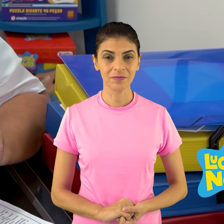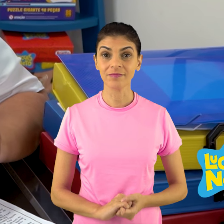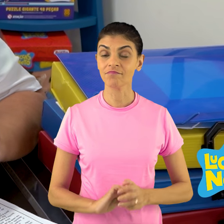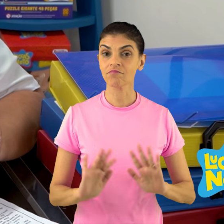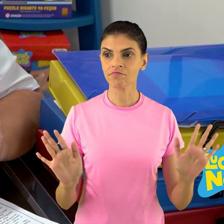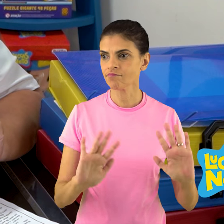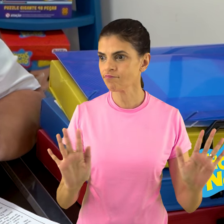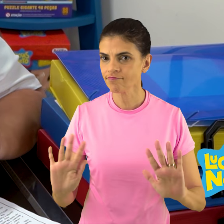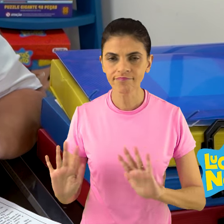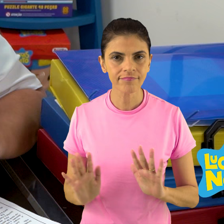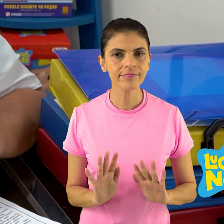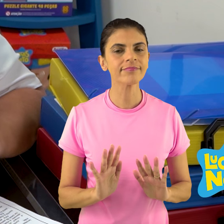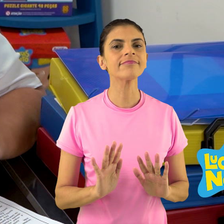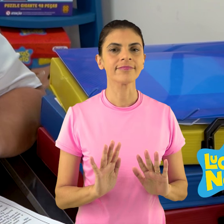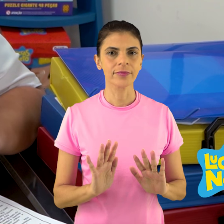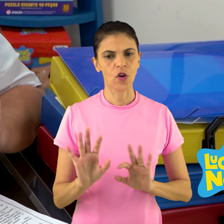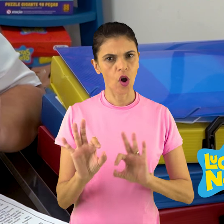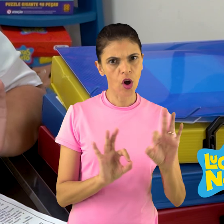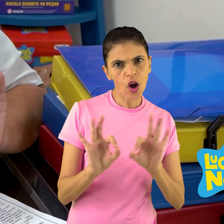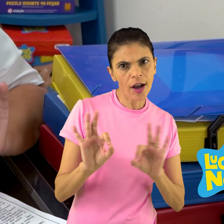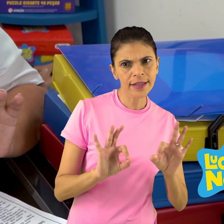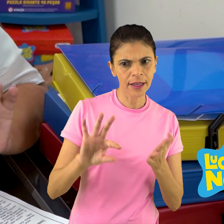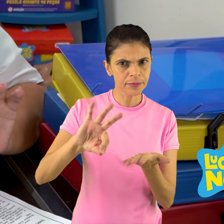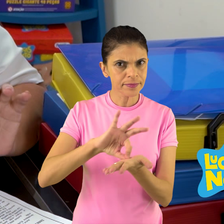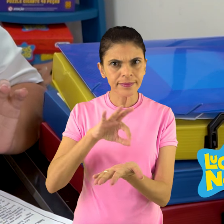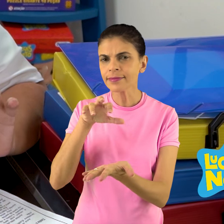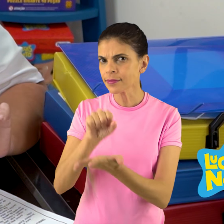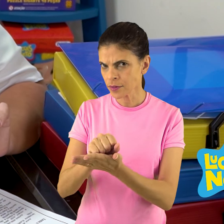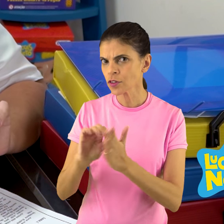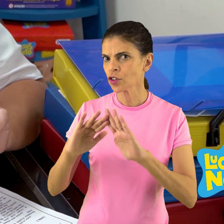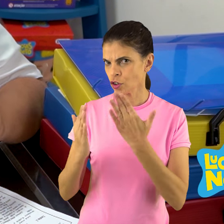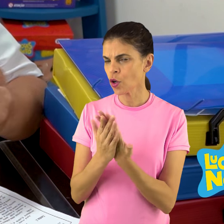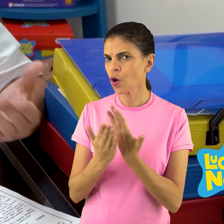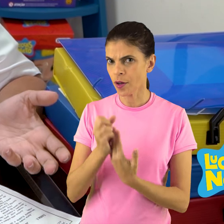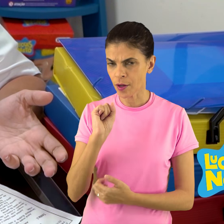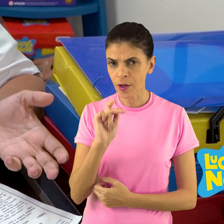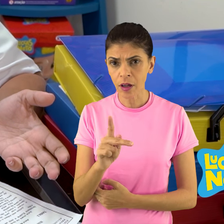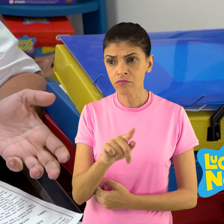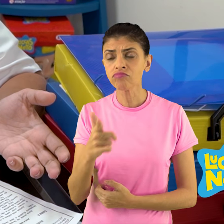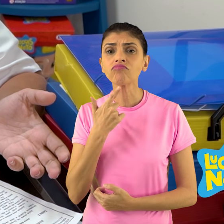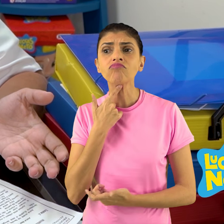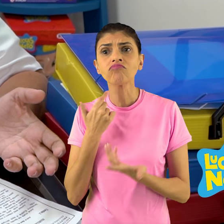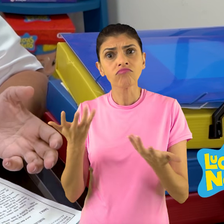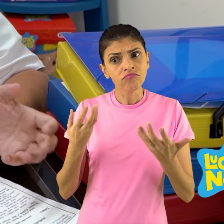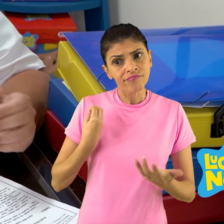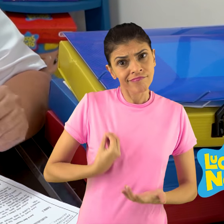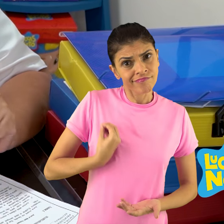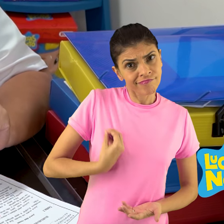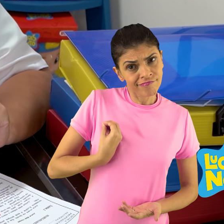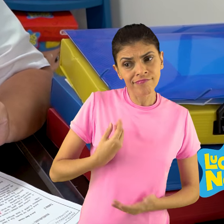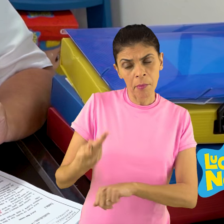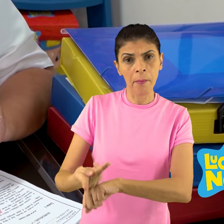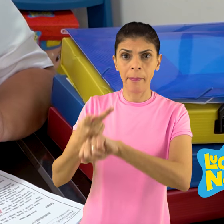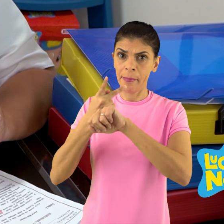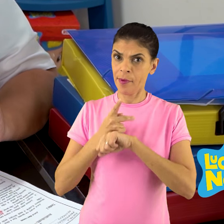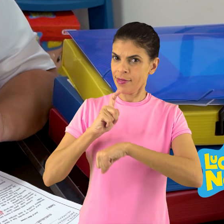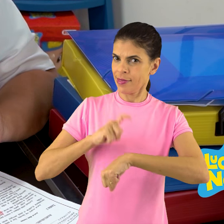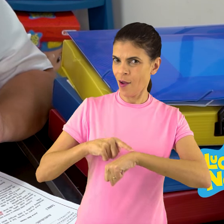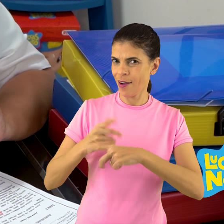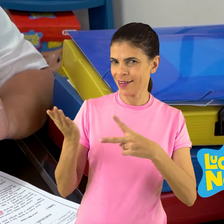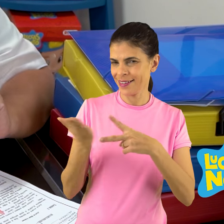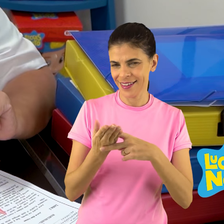Bom, alunos, eu vou organizar as coisas para as inscrições dos jogos escolares. Quem quiser participar, é só me procurar durante todo